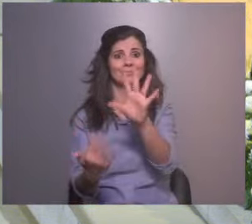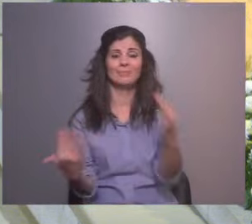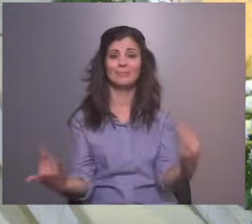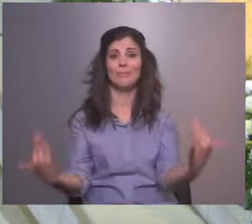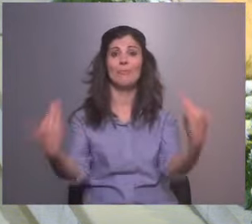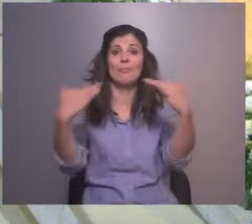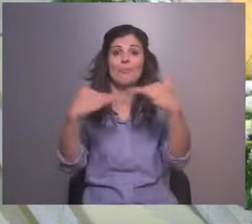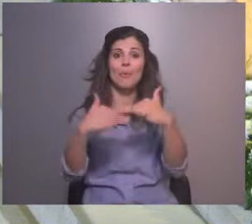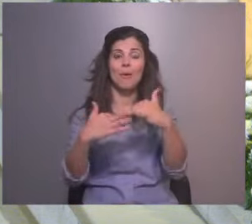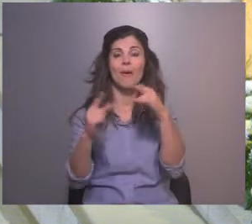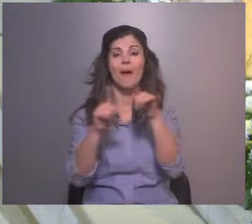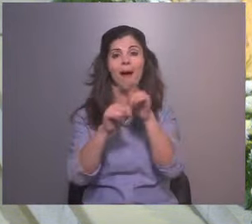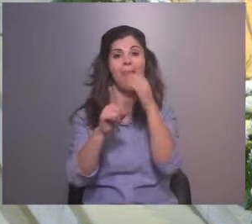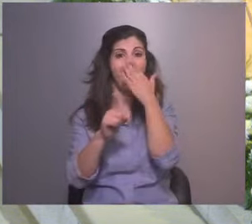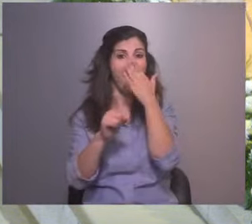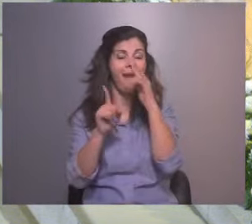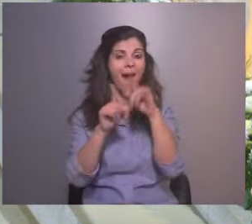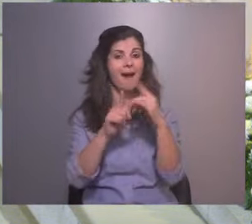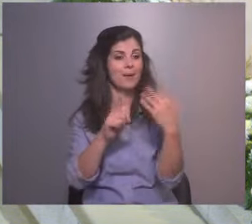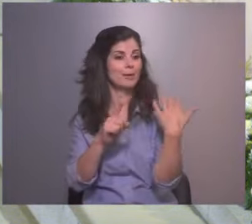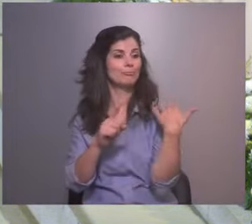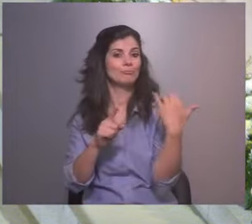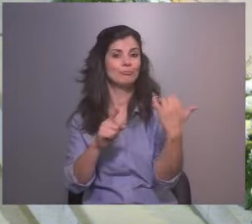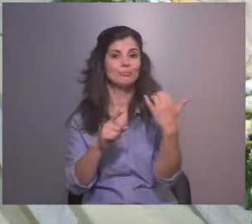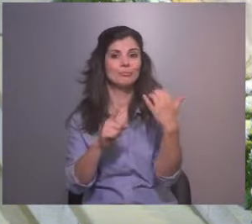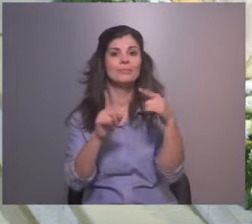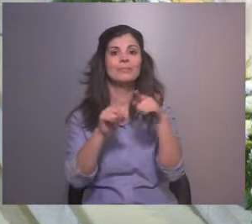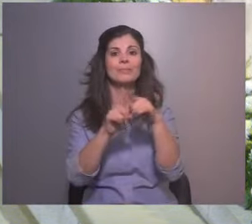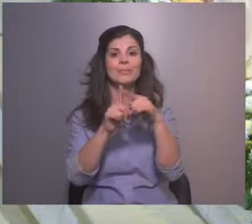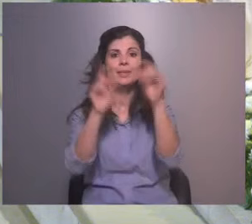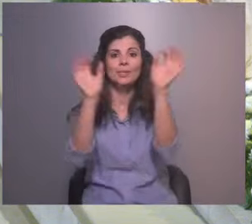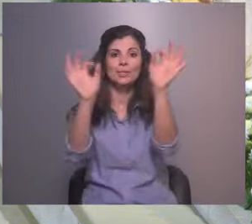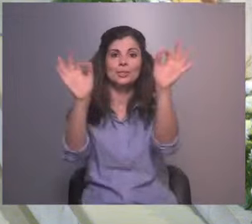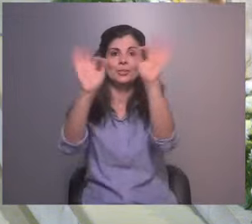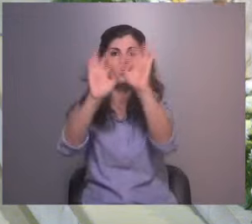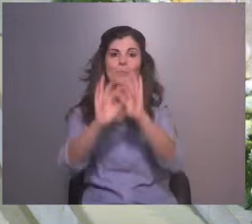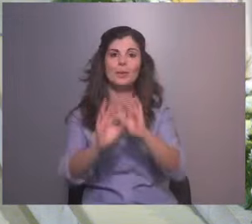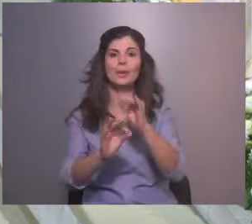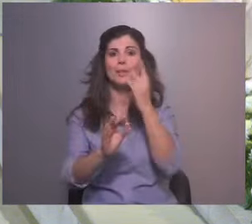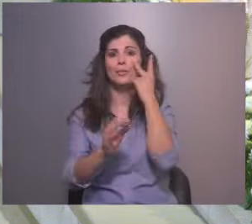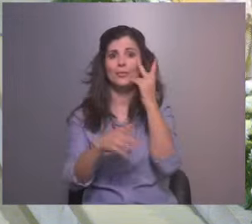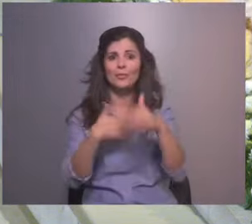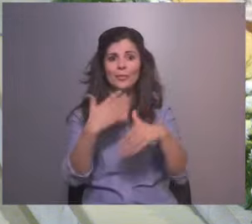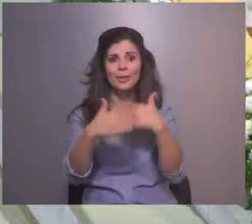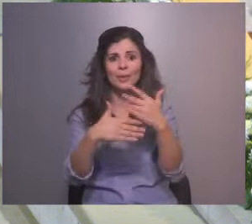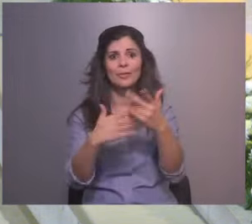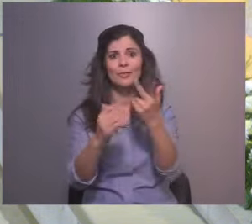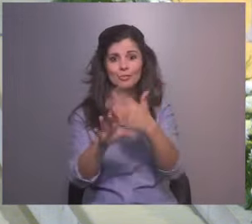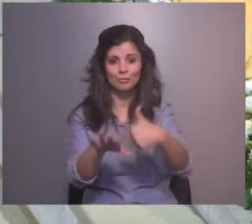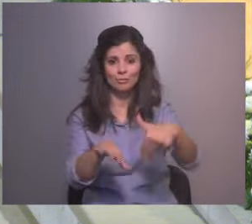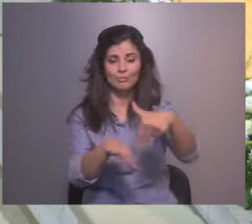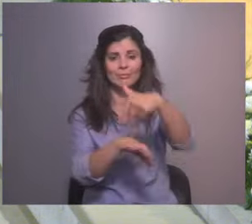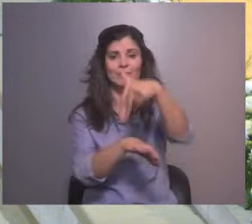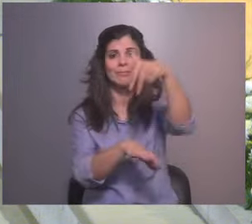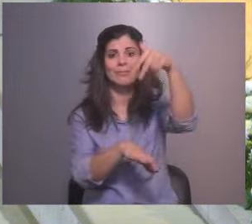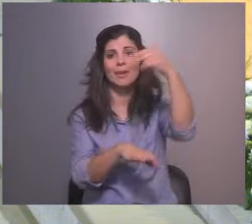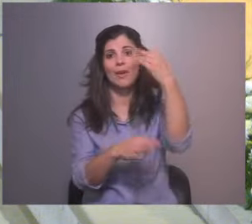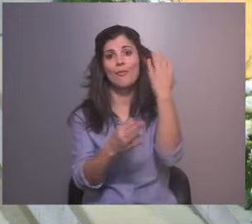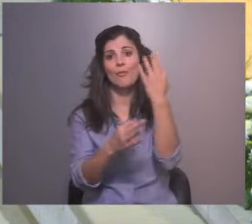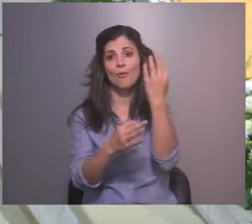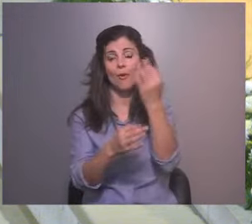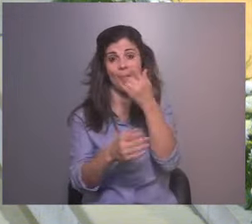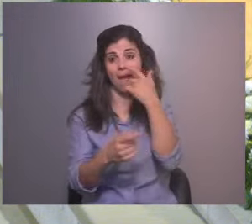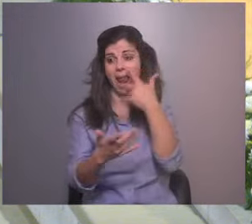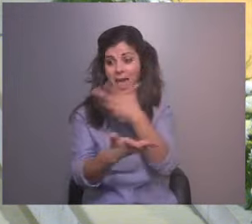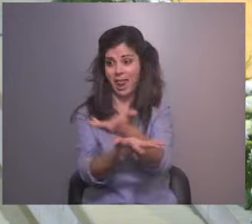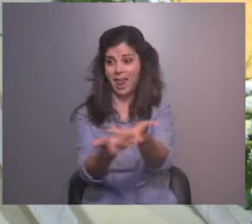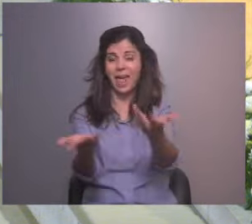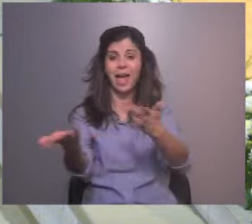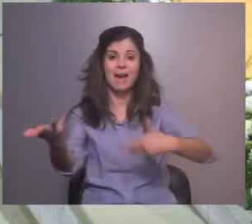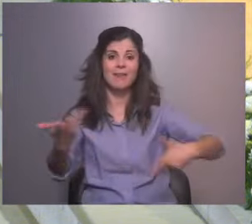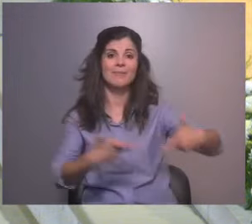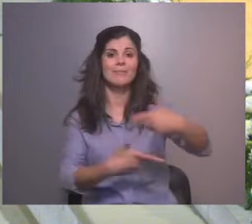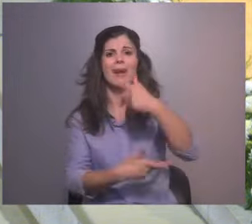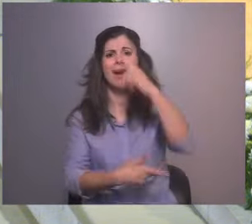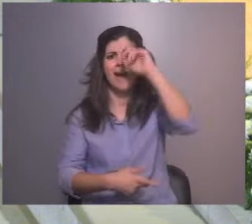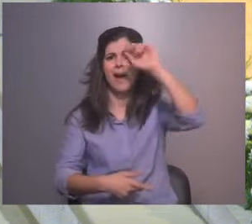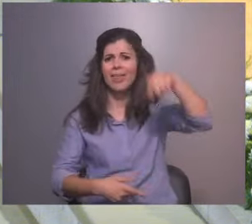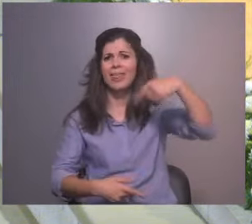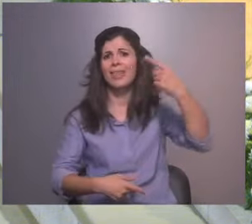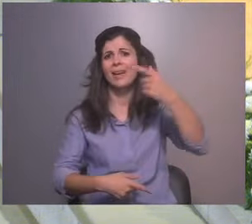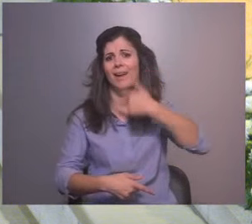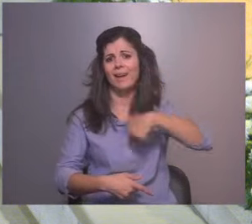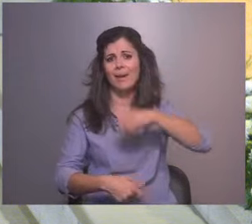pedindo ao Deus da paz que traga paz ao mundo que tanto dela necessita.